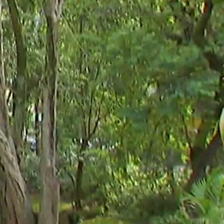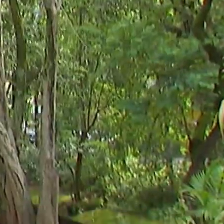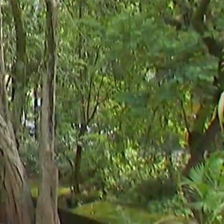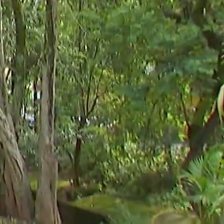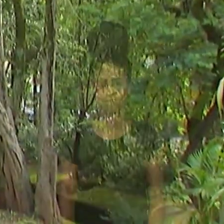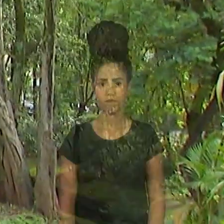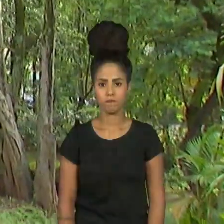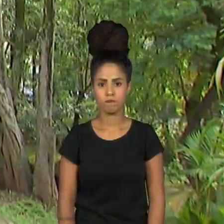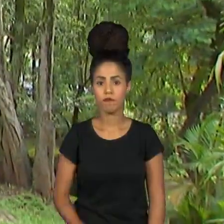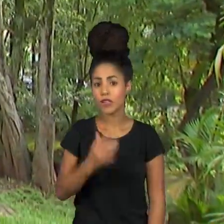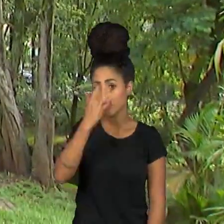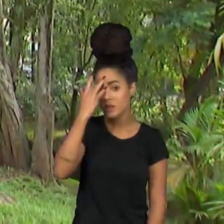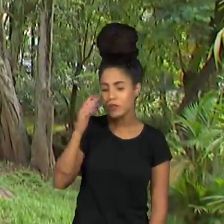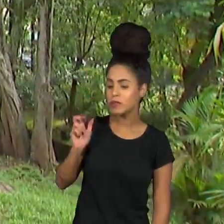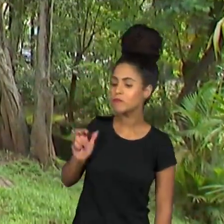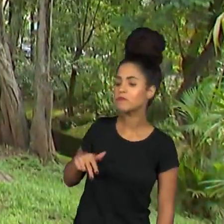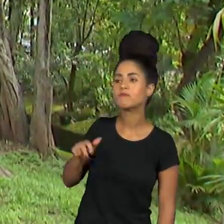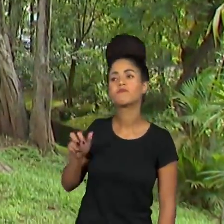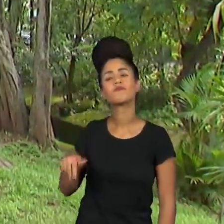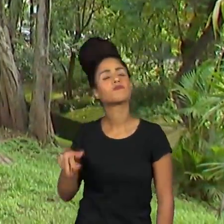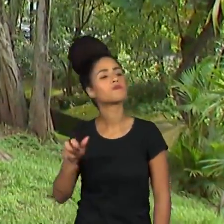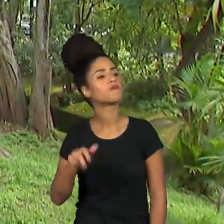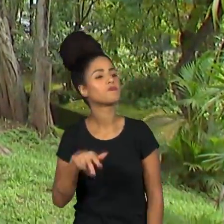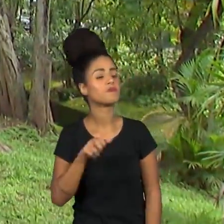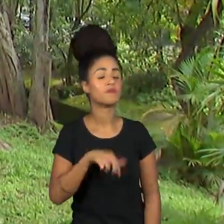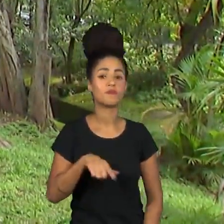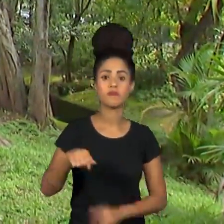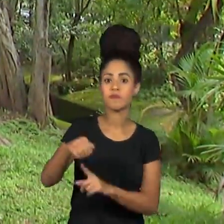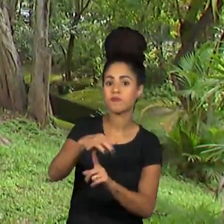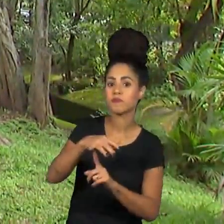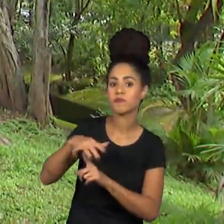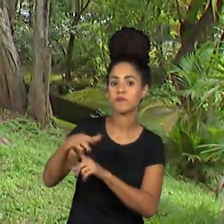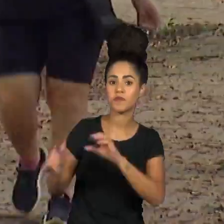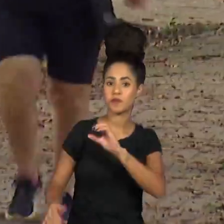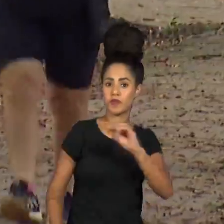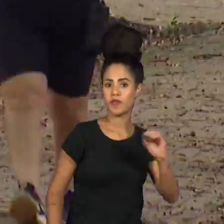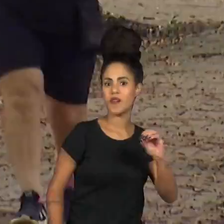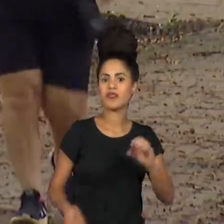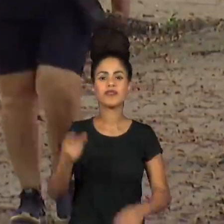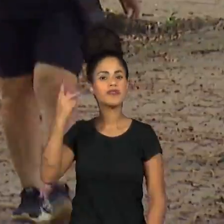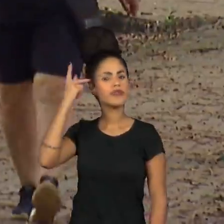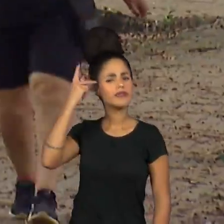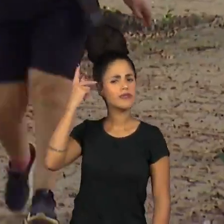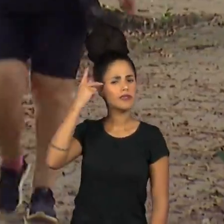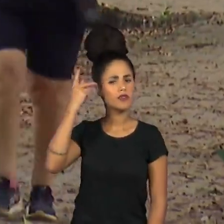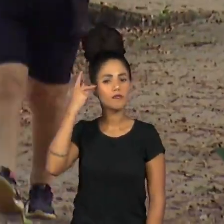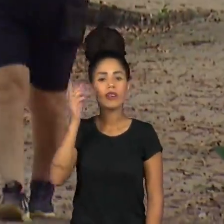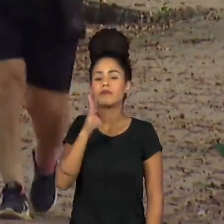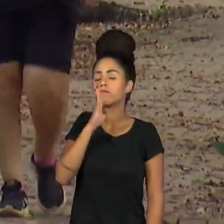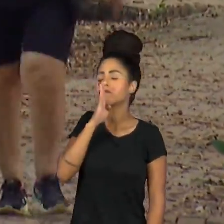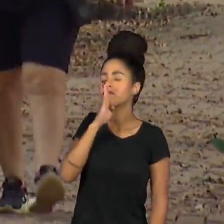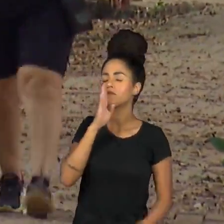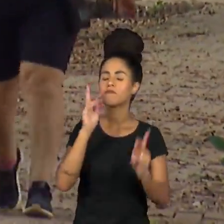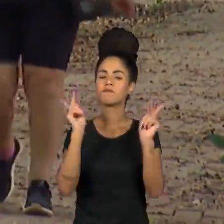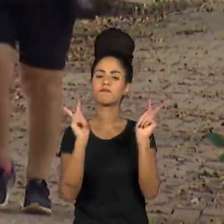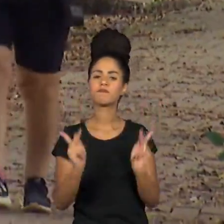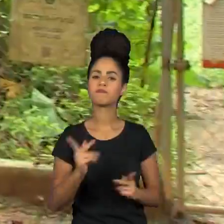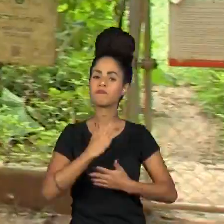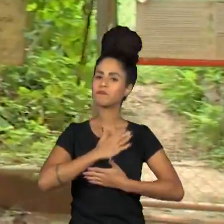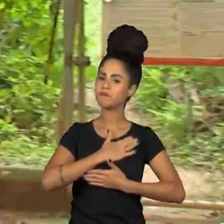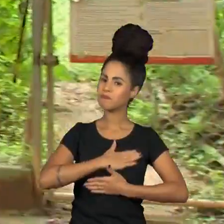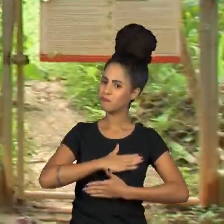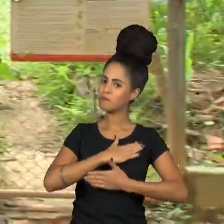Quem passa pela Praça das Corujas, na zona oeste da cidade de São Paulo, desfruta de silêncio e